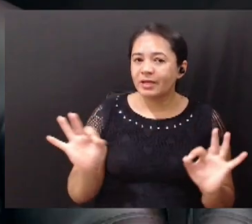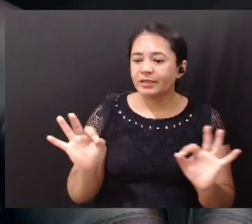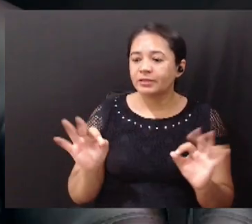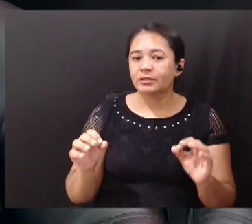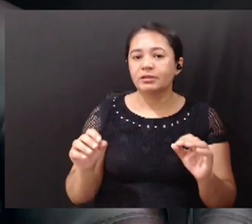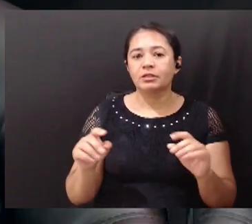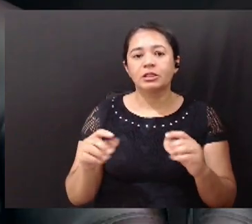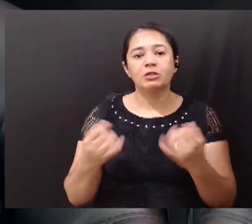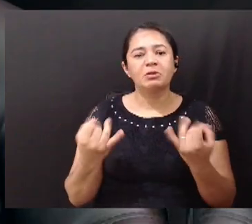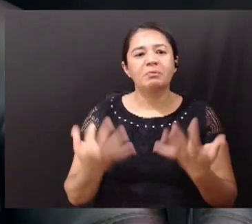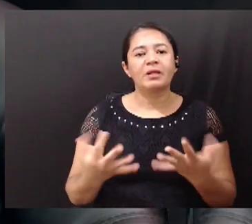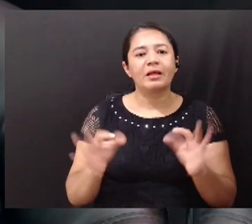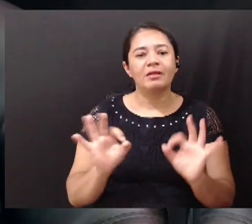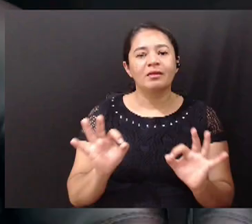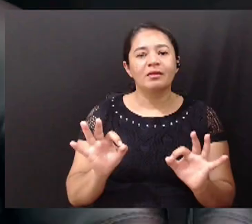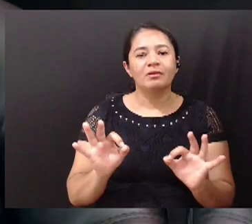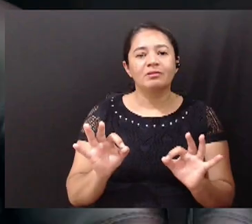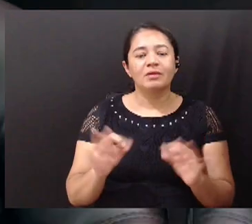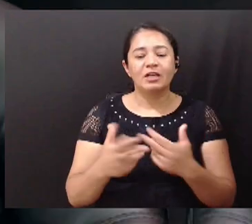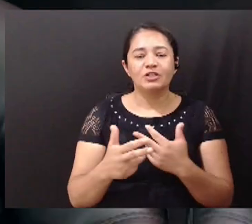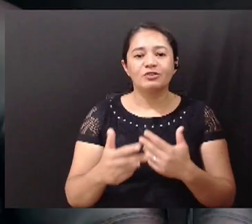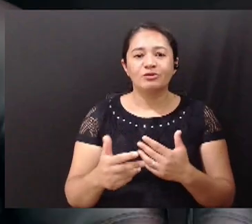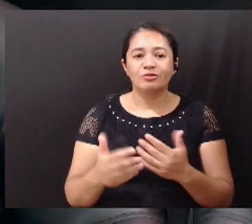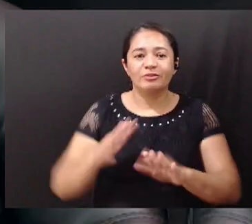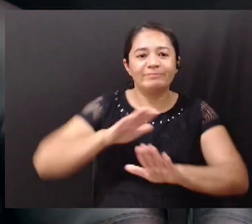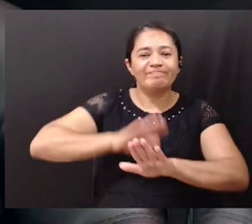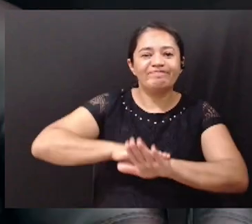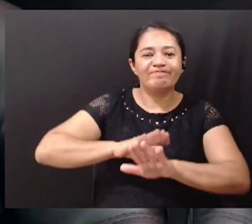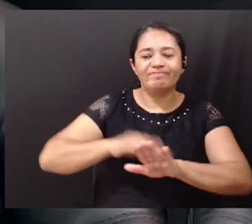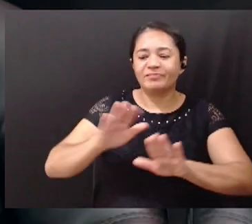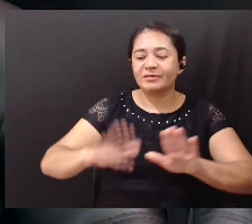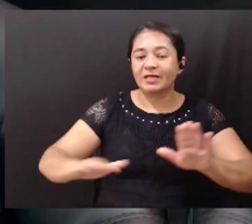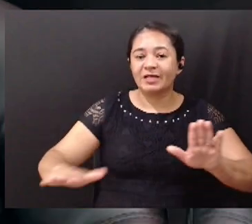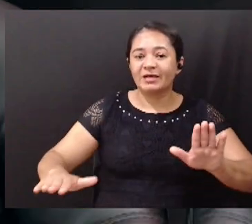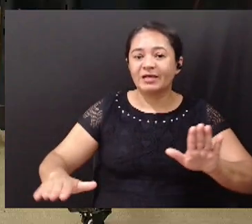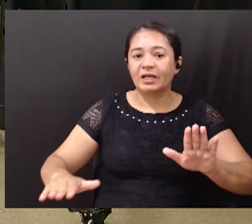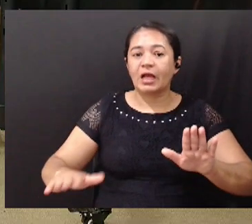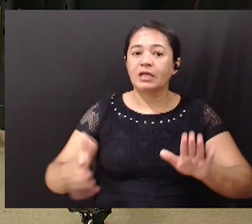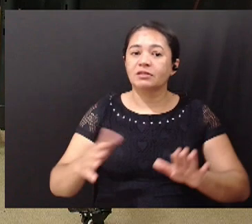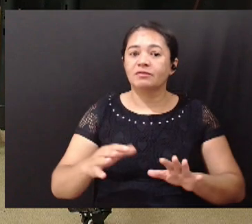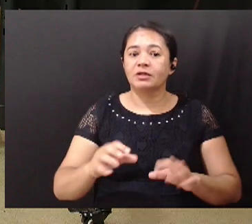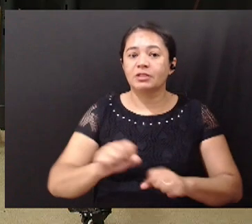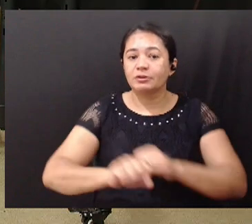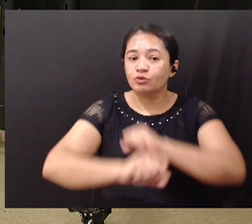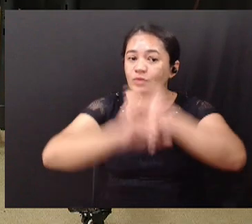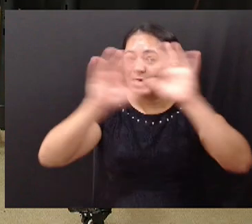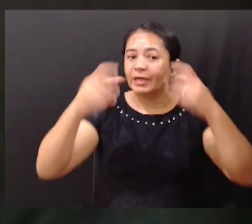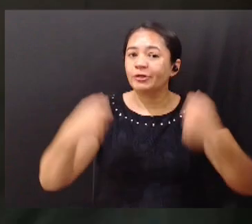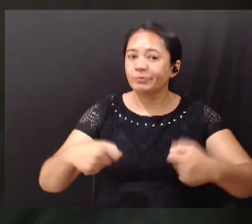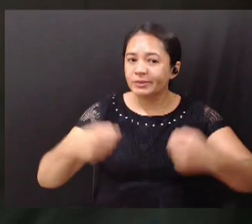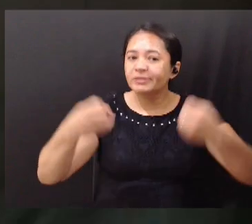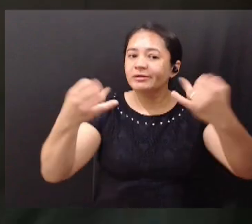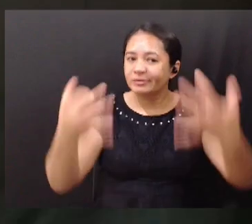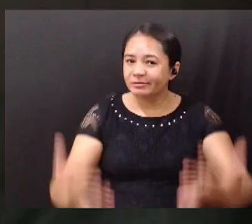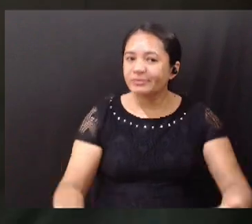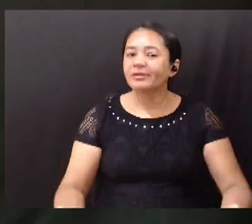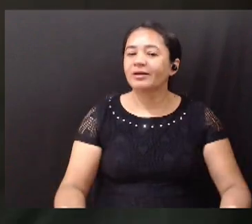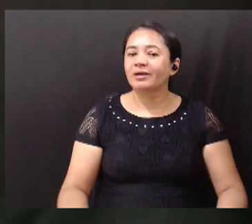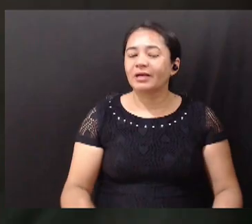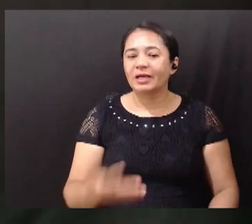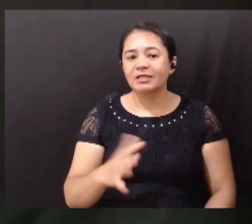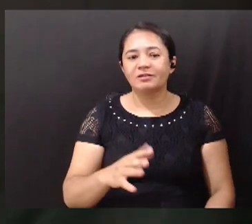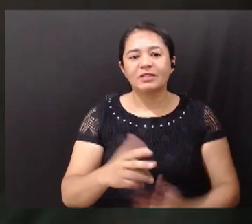ficam mal entendidas, né? E às vezes o óbvio também precisa ser dito. Uau, olha aí, o diálogo, né, na